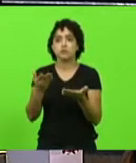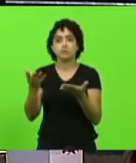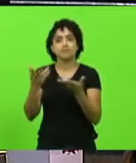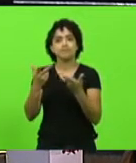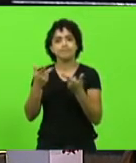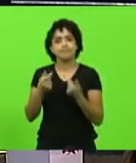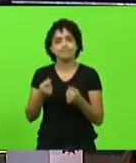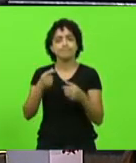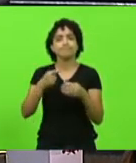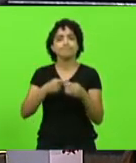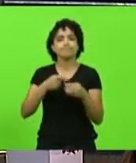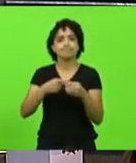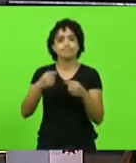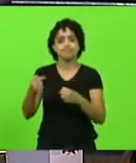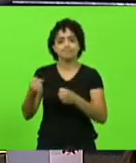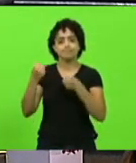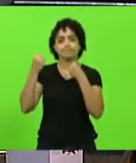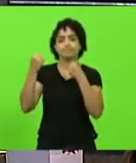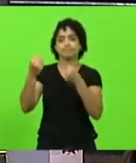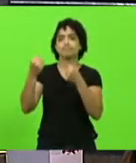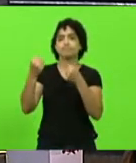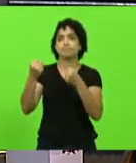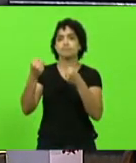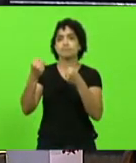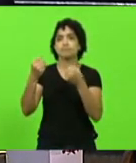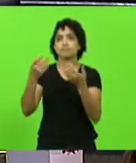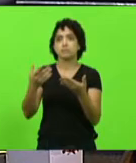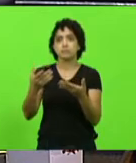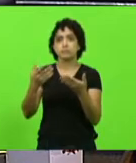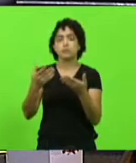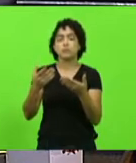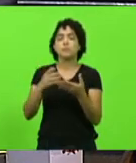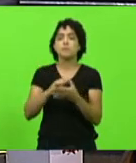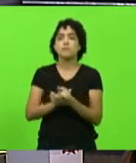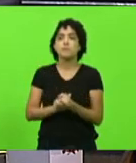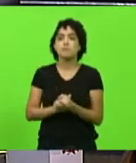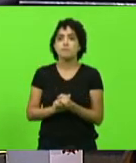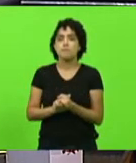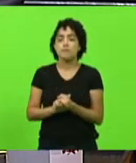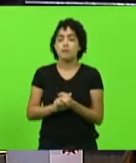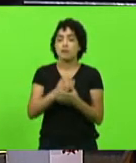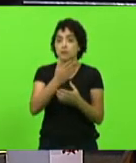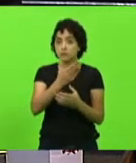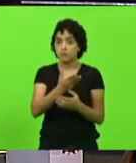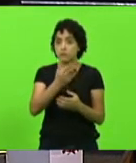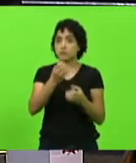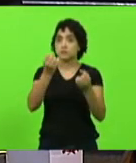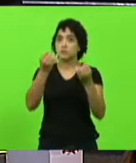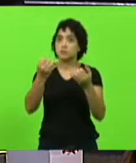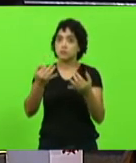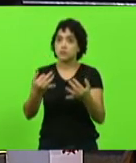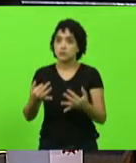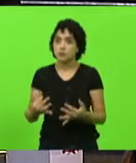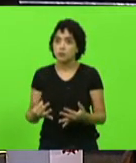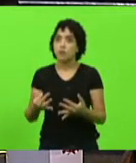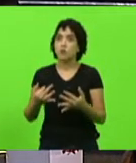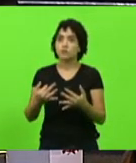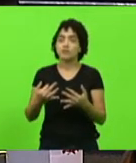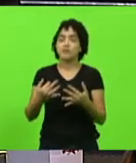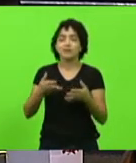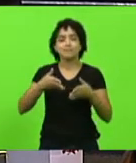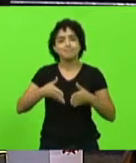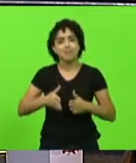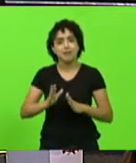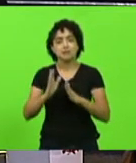cidade pujante e de muito atrativo, e que Vossa Excelência tem as suas raízes ali